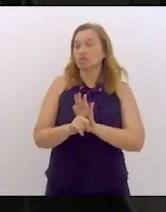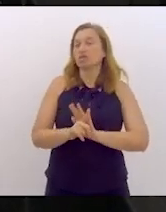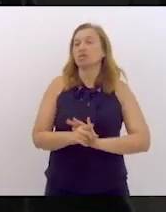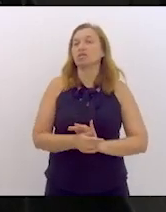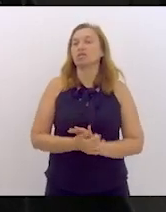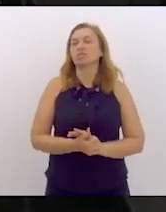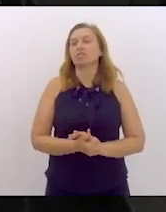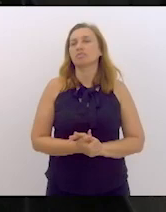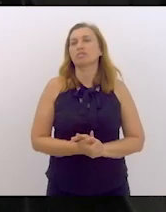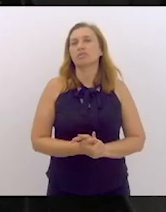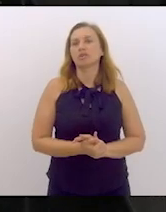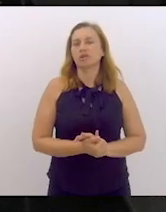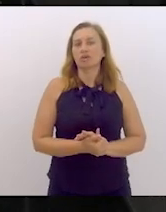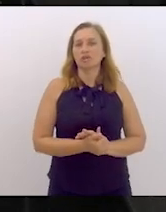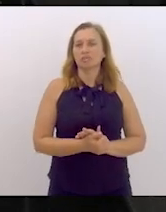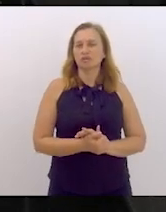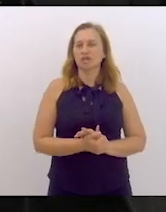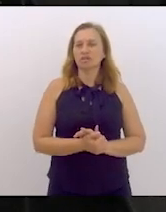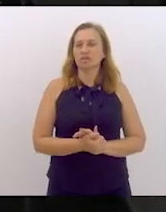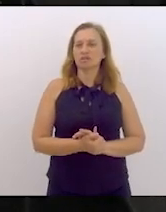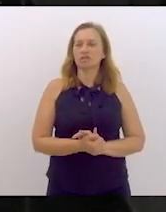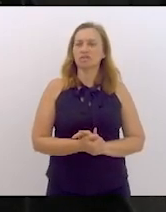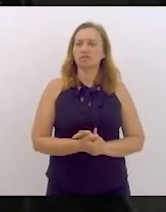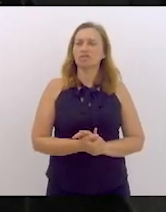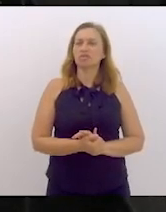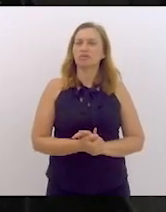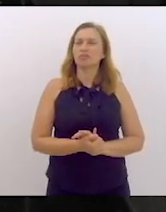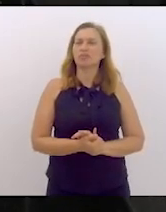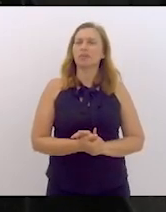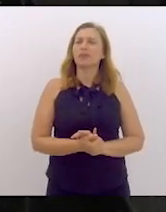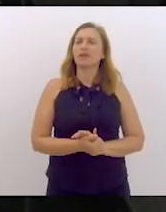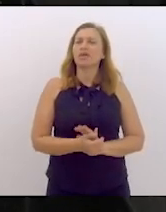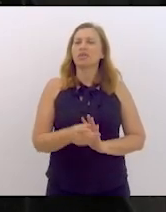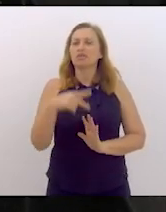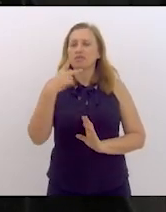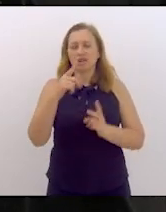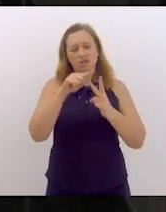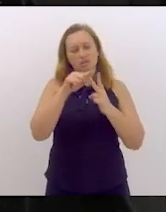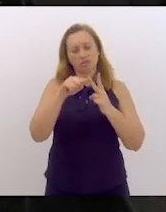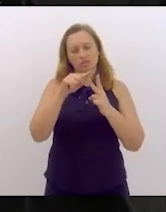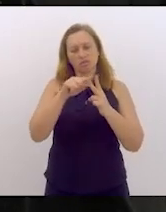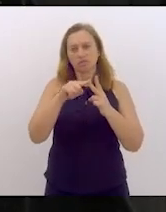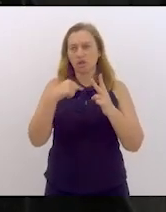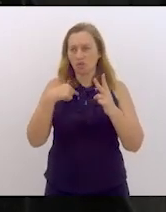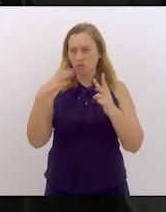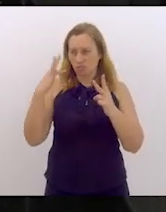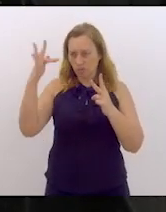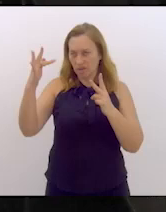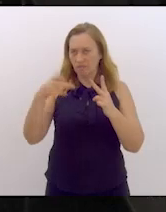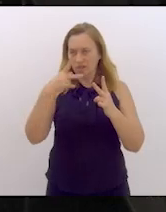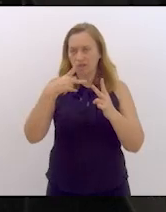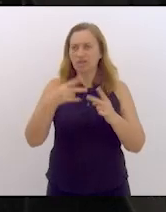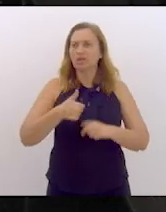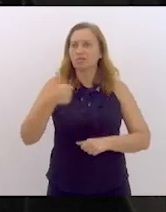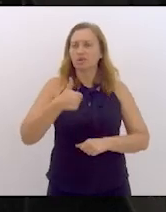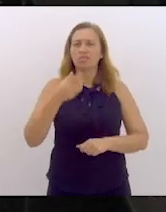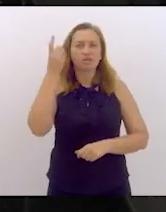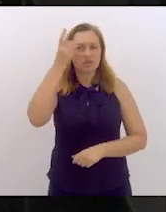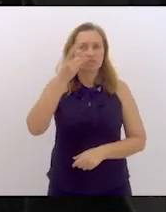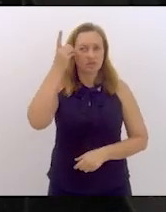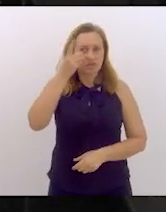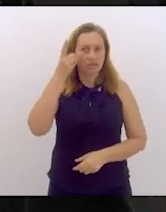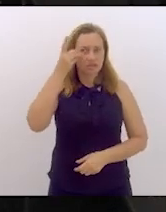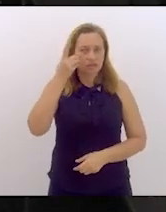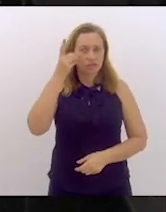quero me manifestar hoje aqui sobre: e ser em breve o primeiro é Deputado Luiz Paulo diz